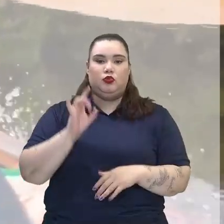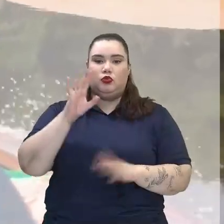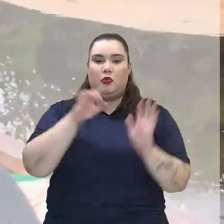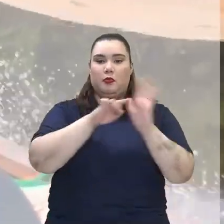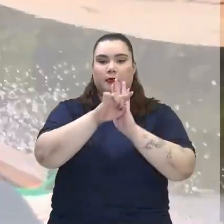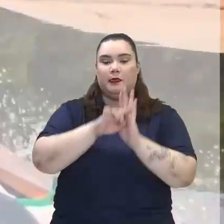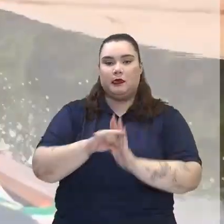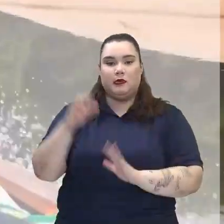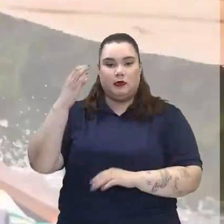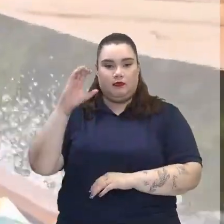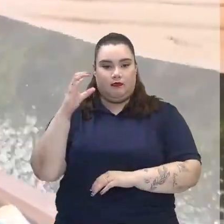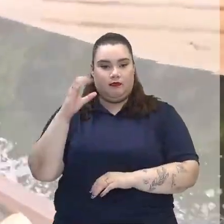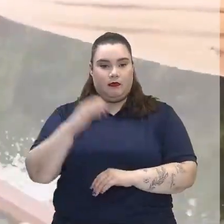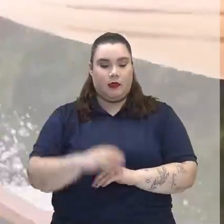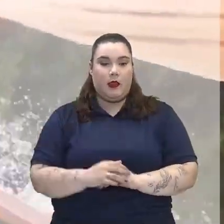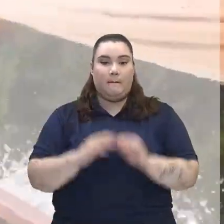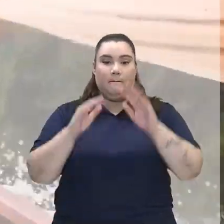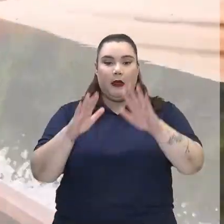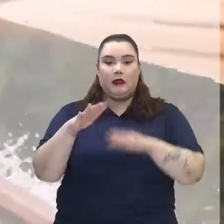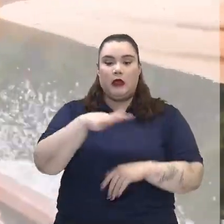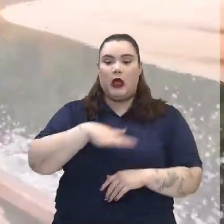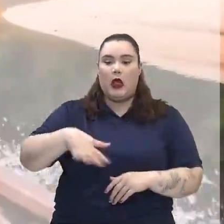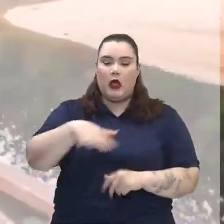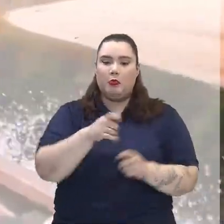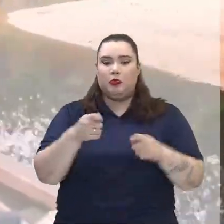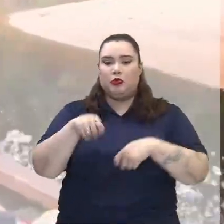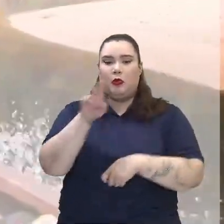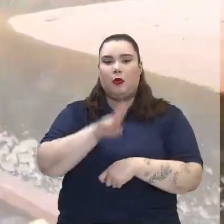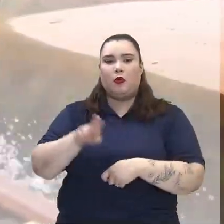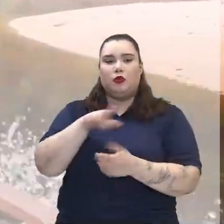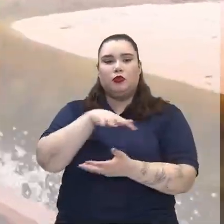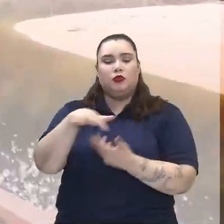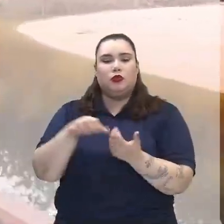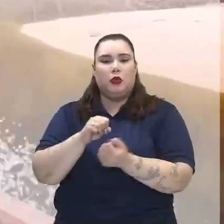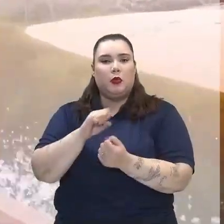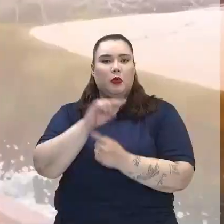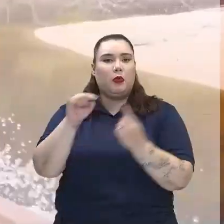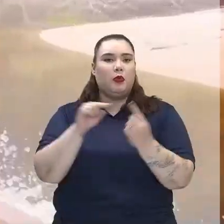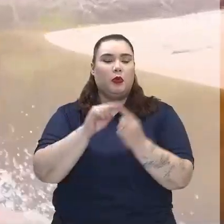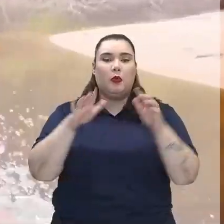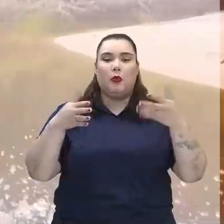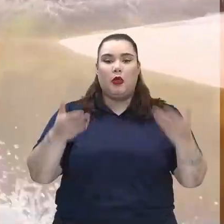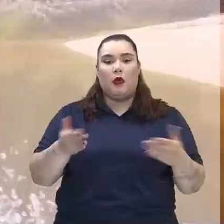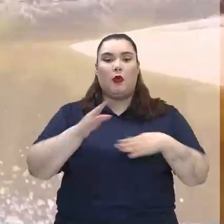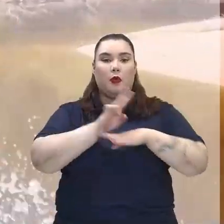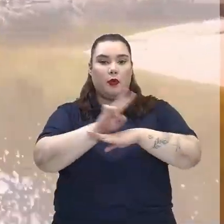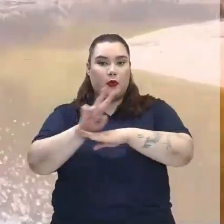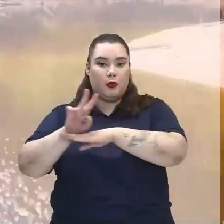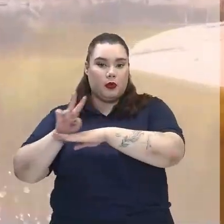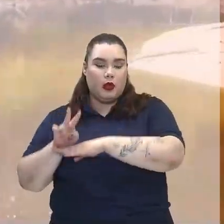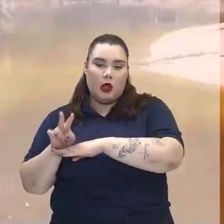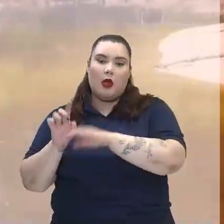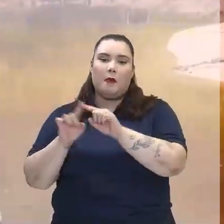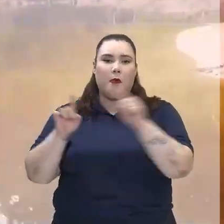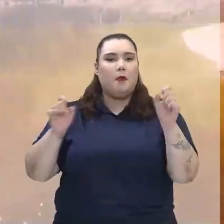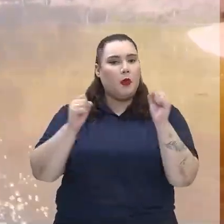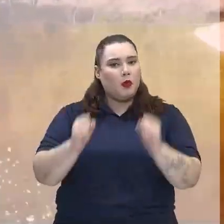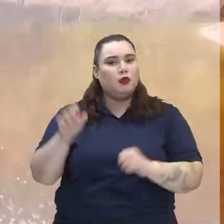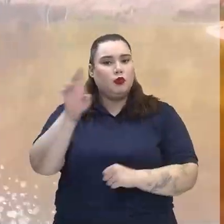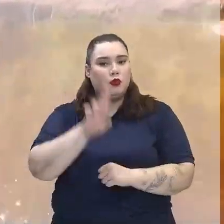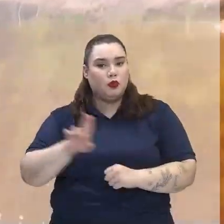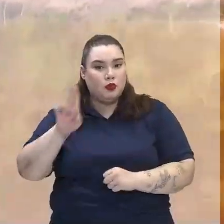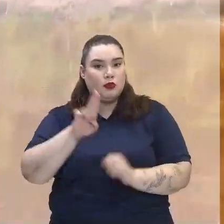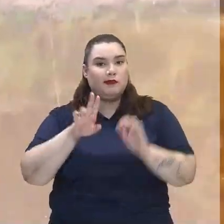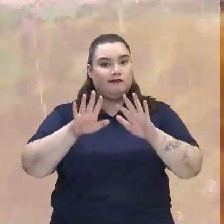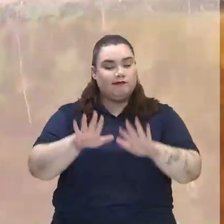permitida. Já nas unidades de uso sustentável, o objetivo é conservar, permitindo o uso